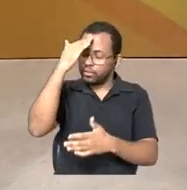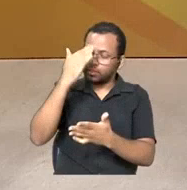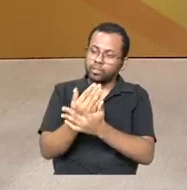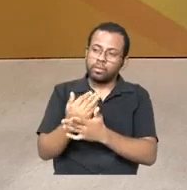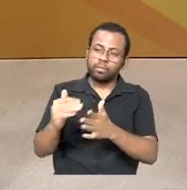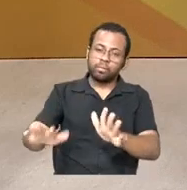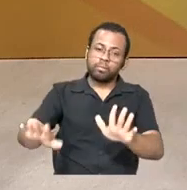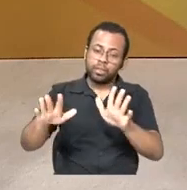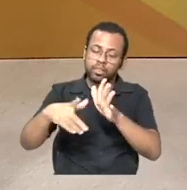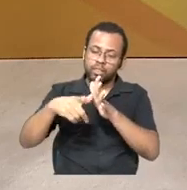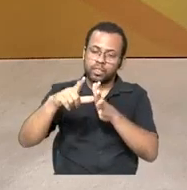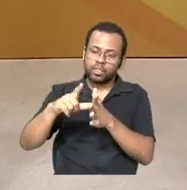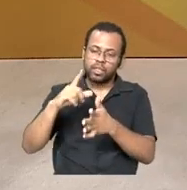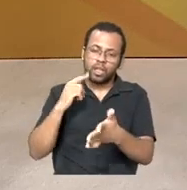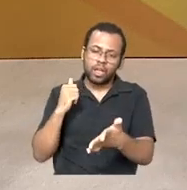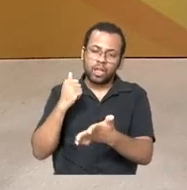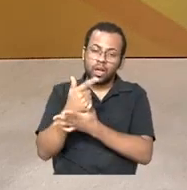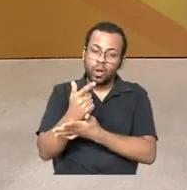Então mas antes